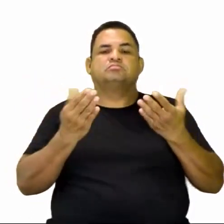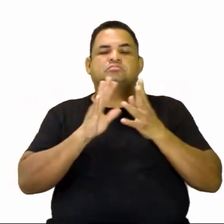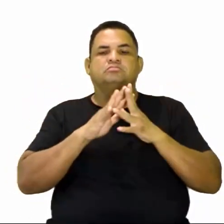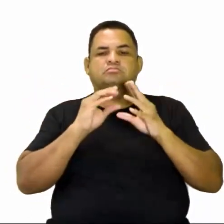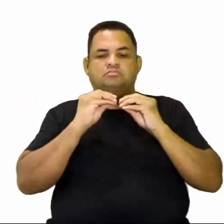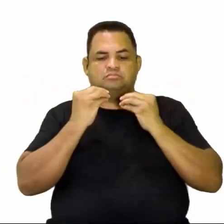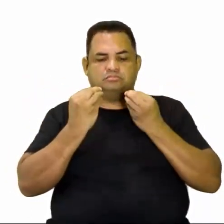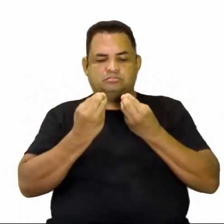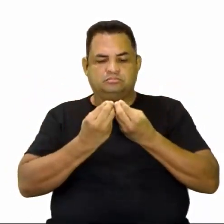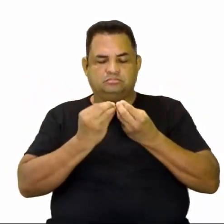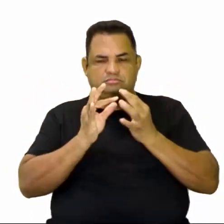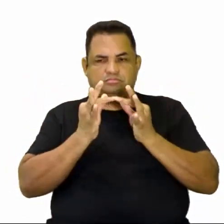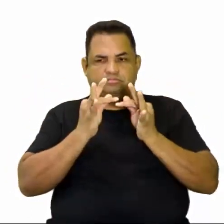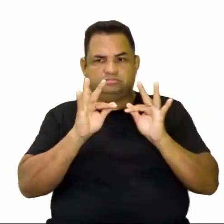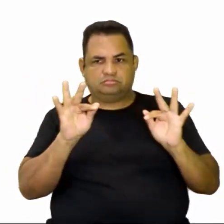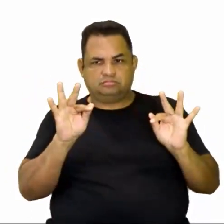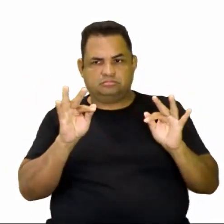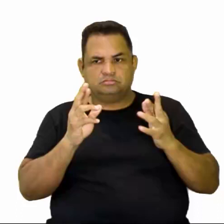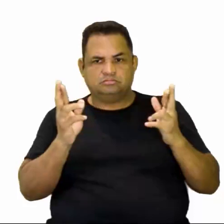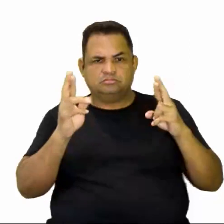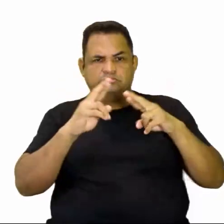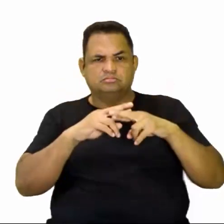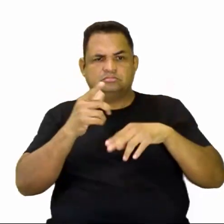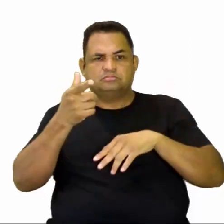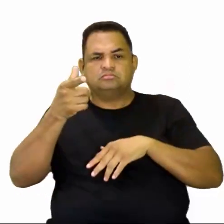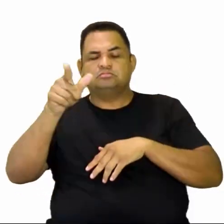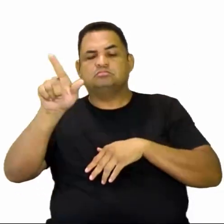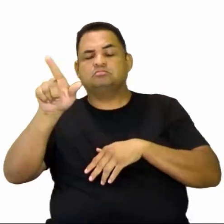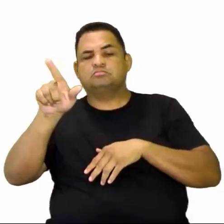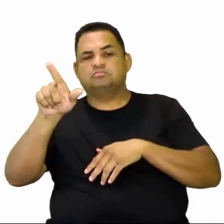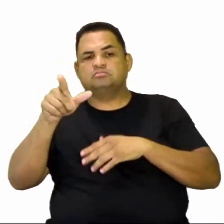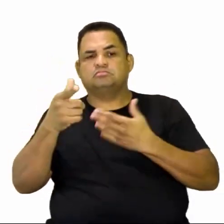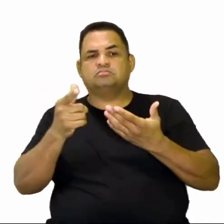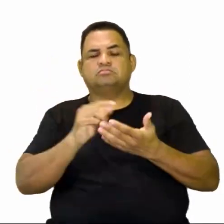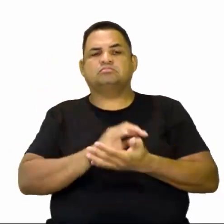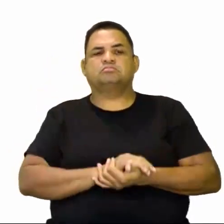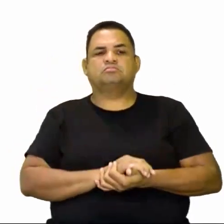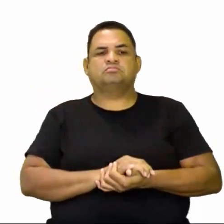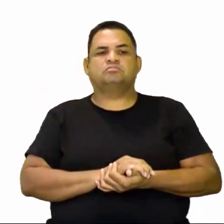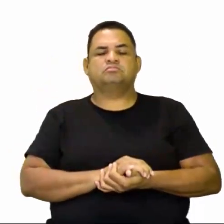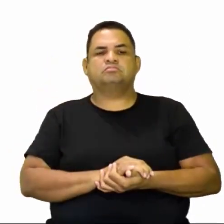quando uma substância simples reage com uma composta,